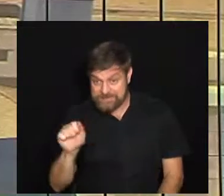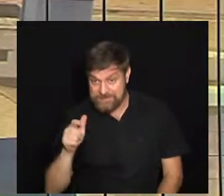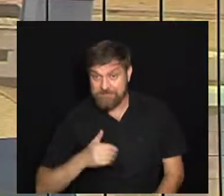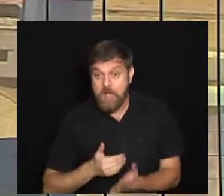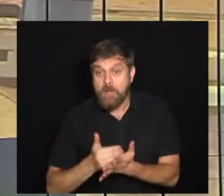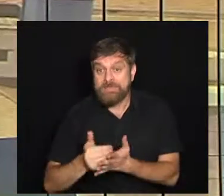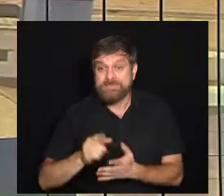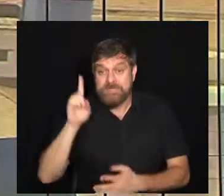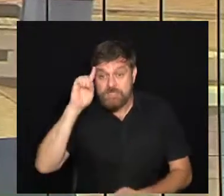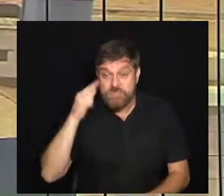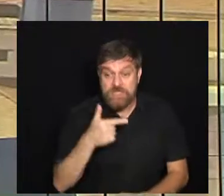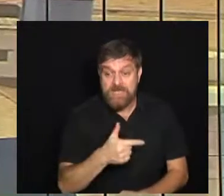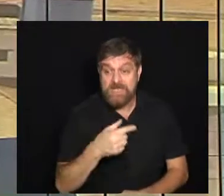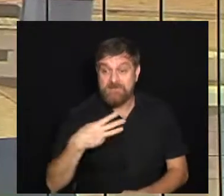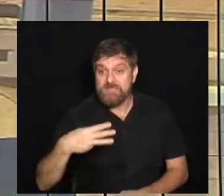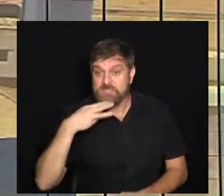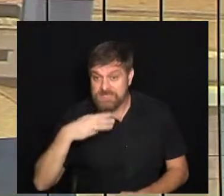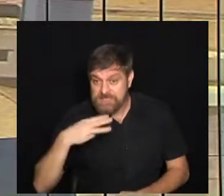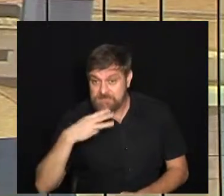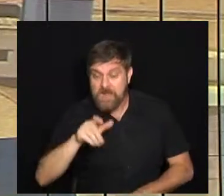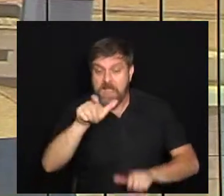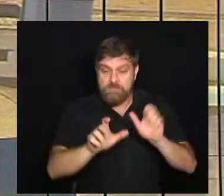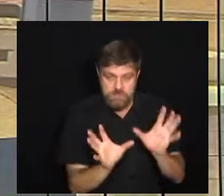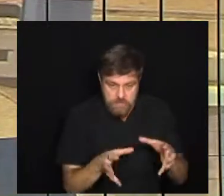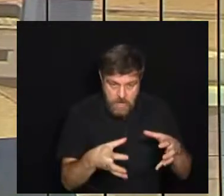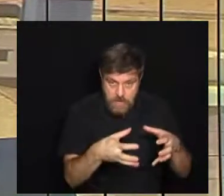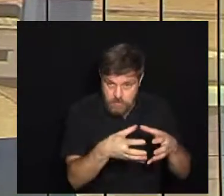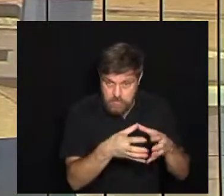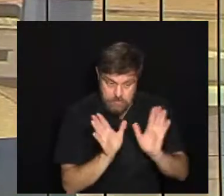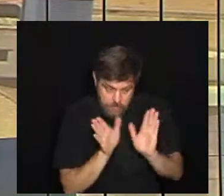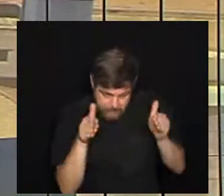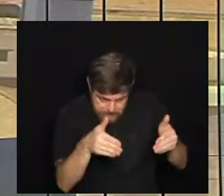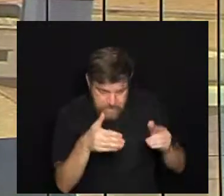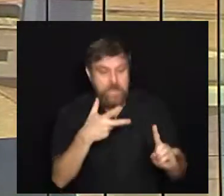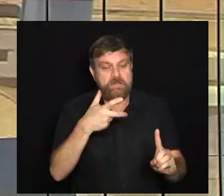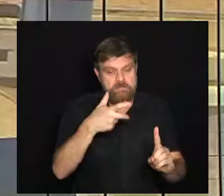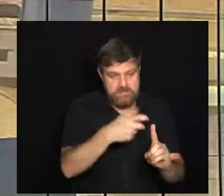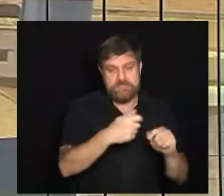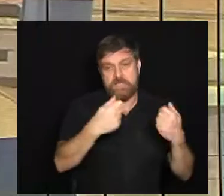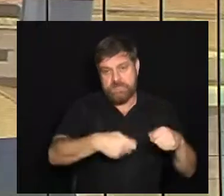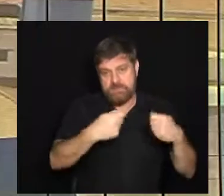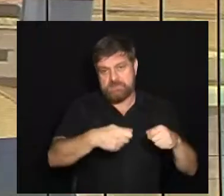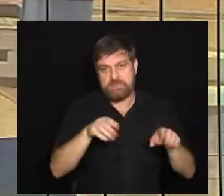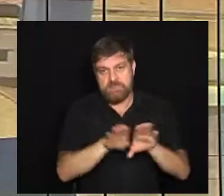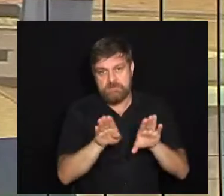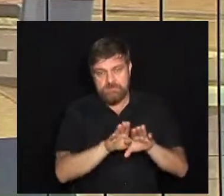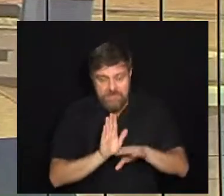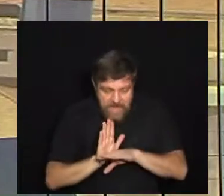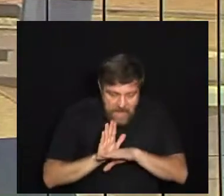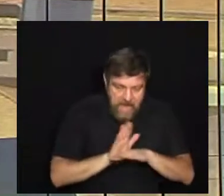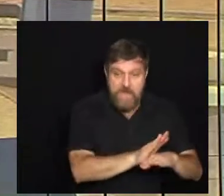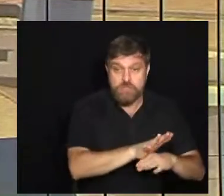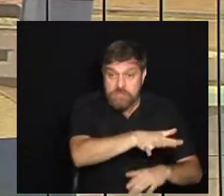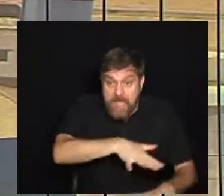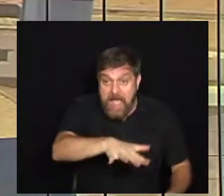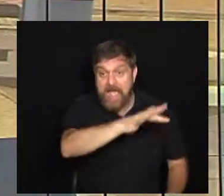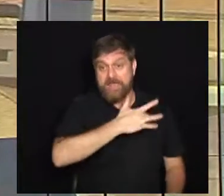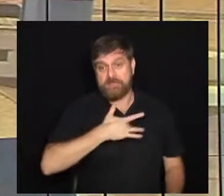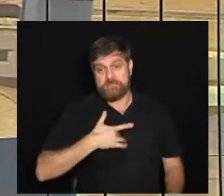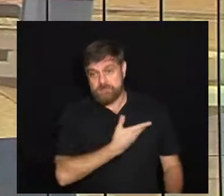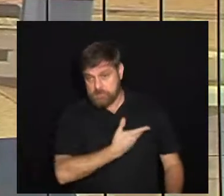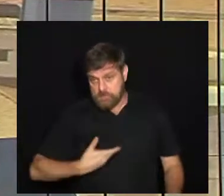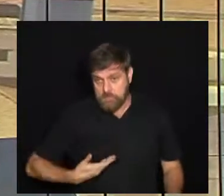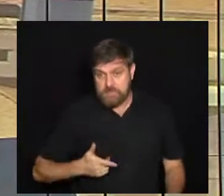dessa vacinação as pessoas devem se vacinar super e esse grupo porque é isso vai ser benéfico para a saúde pública como um todo vai beneficiar os